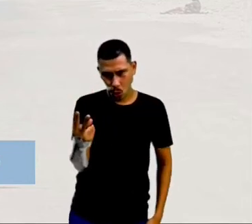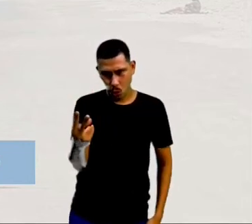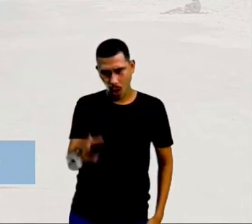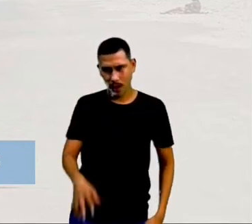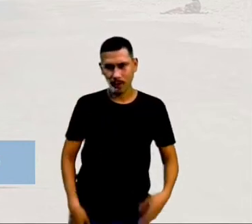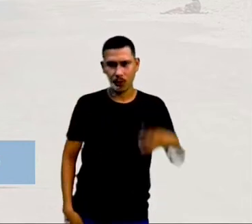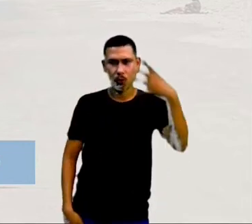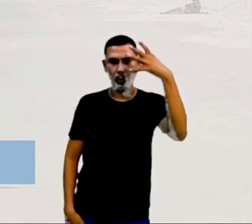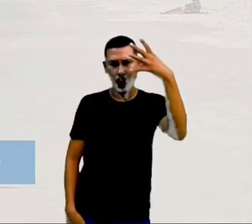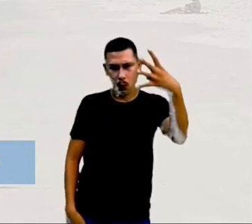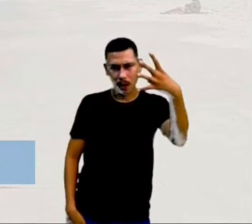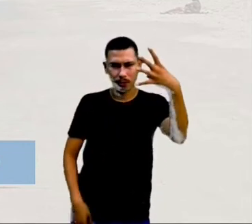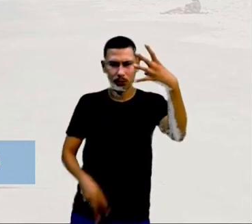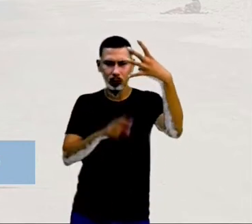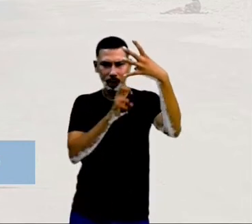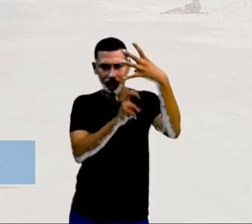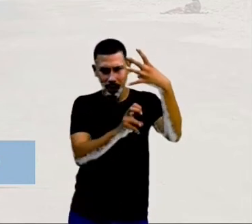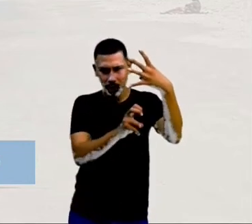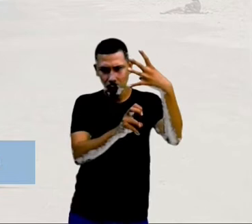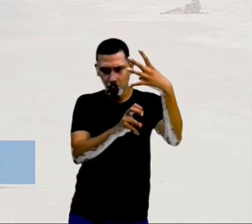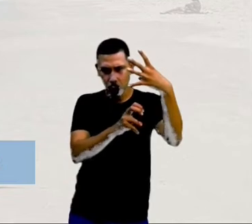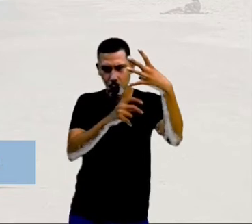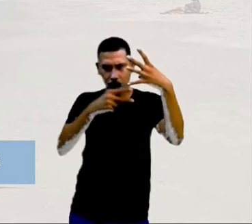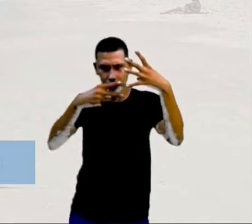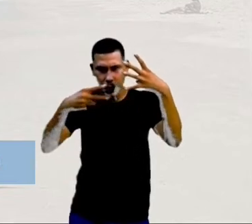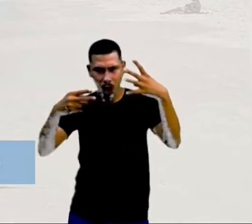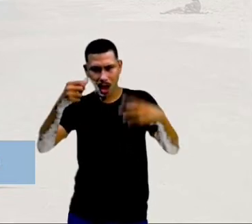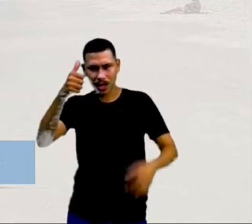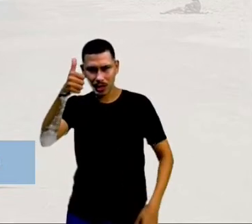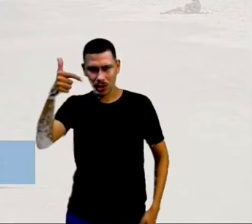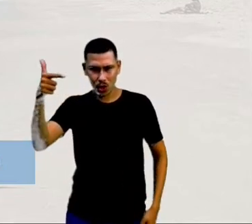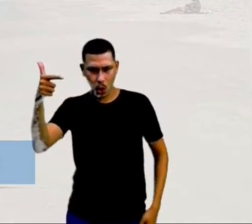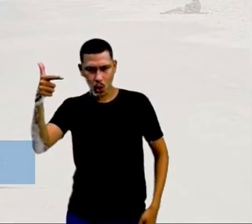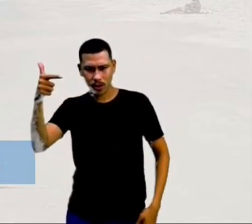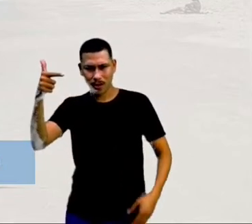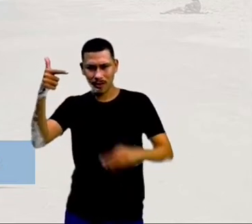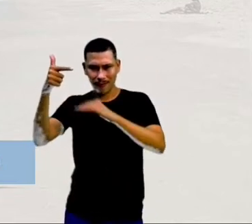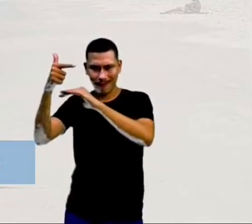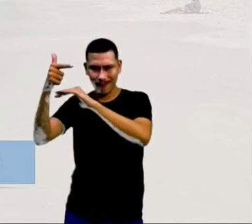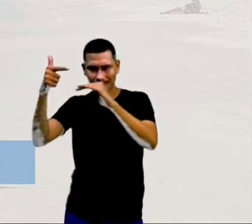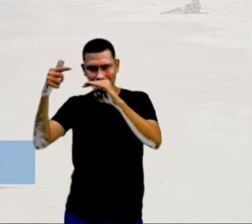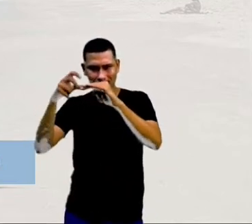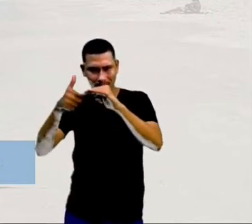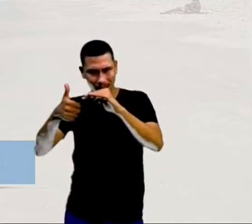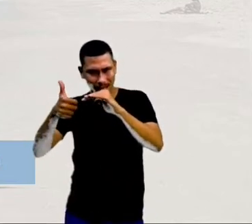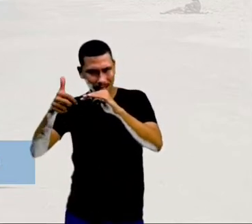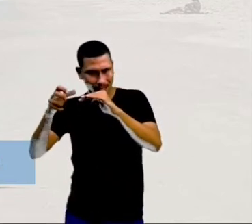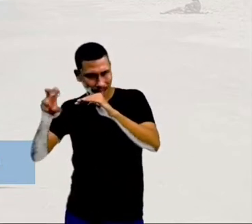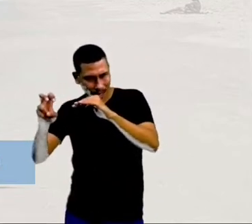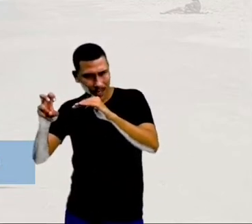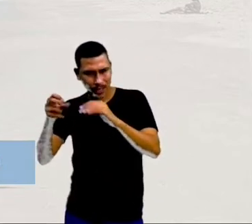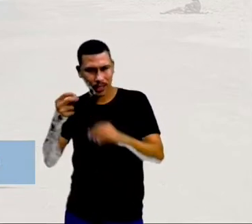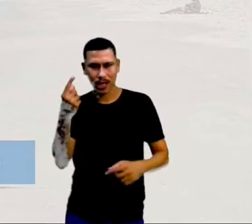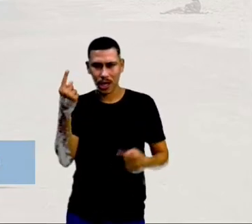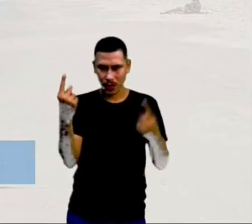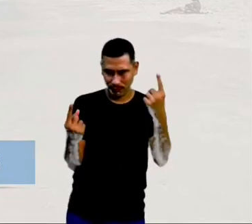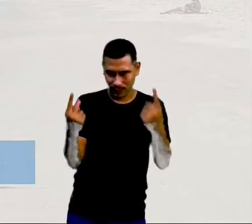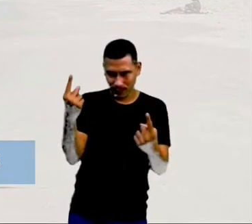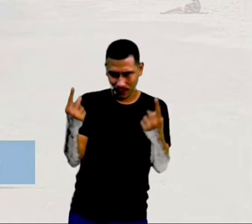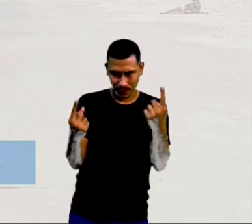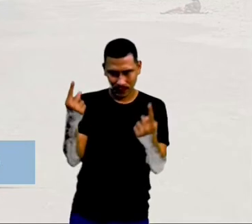eu tenho a razão 12/15, tá certo? Essas duas razões aqui, tá